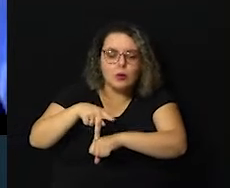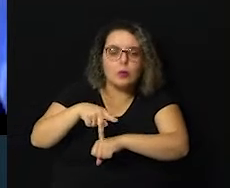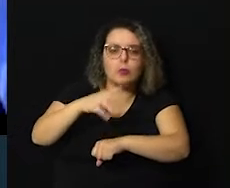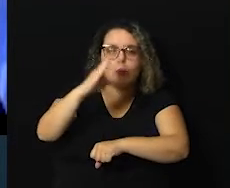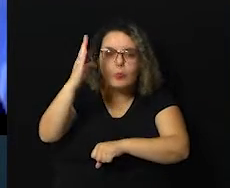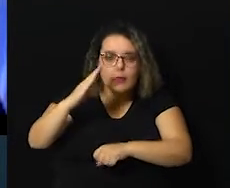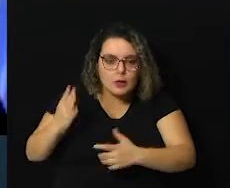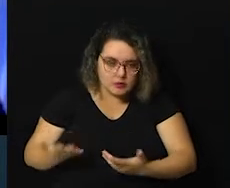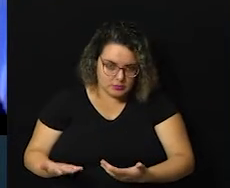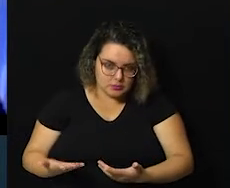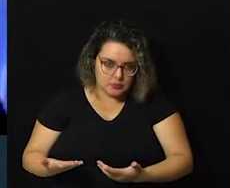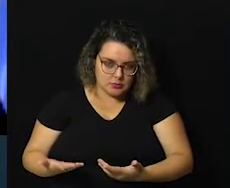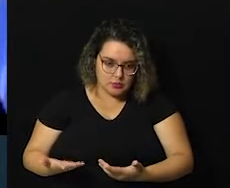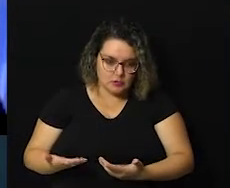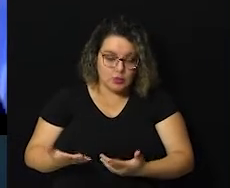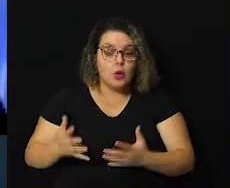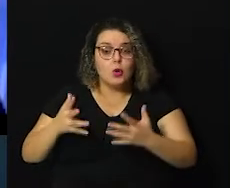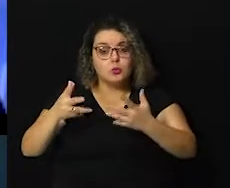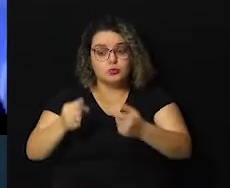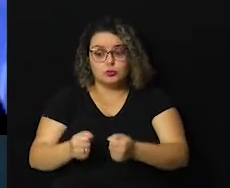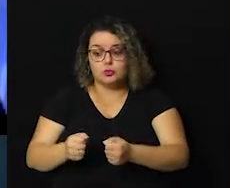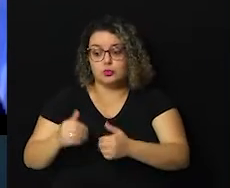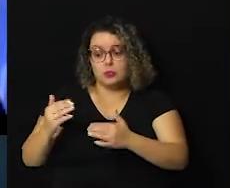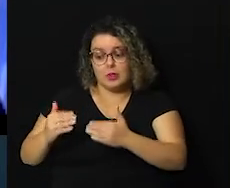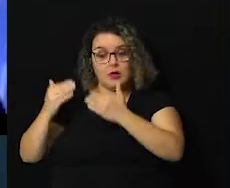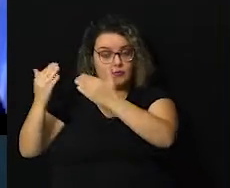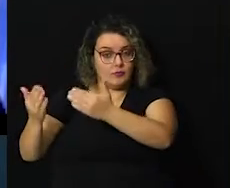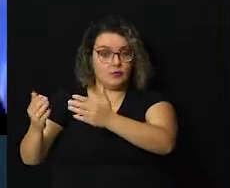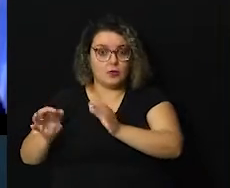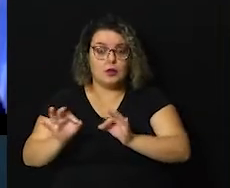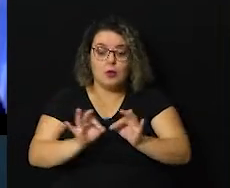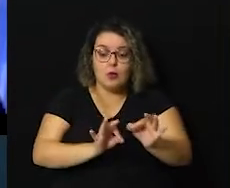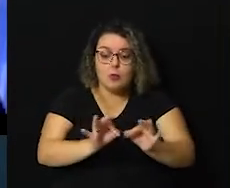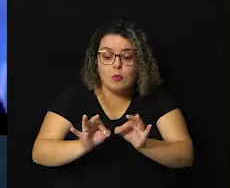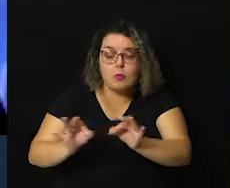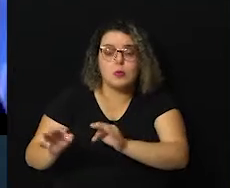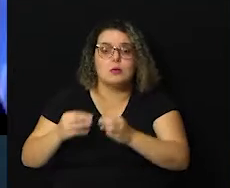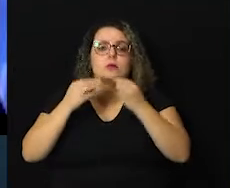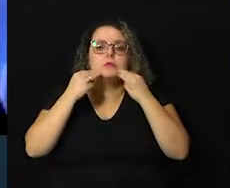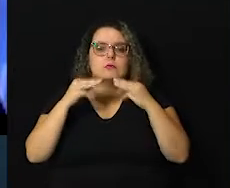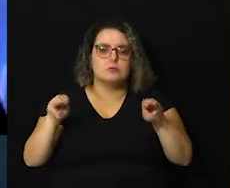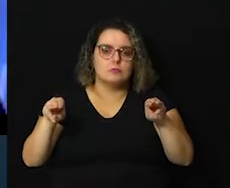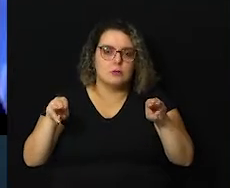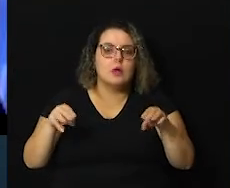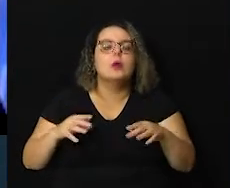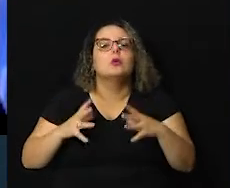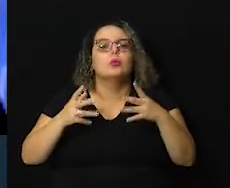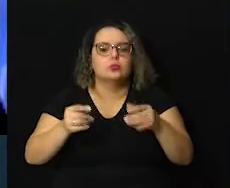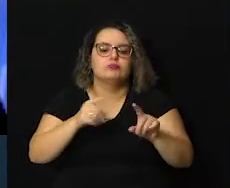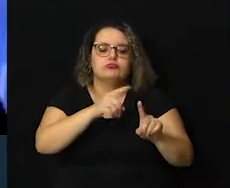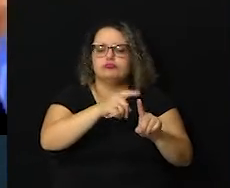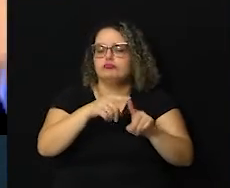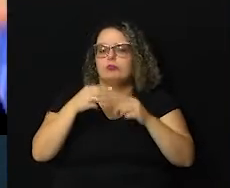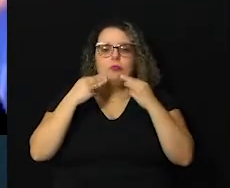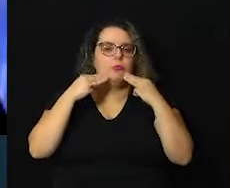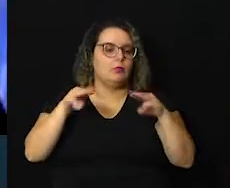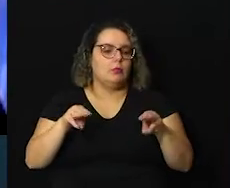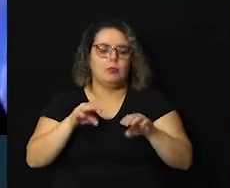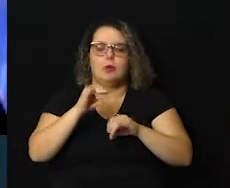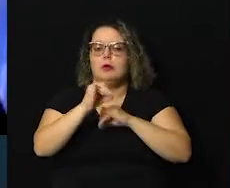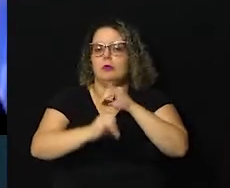trabalhamos como eu falei além das Produções internacionais divulgando projetos de marketing E aí de todo tipo de marketing de